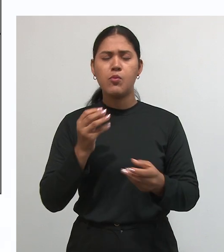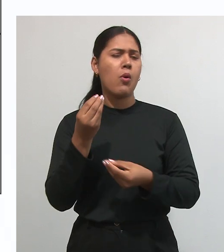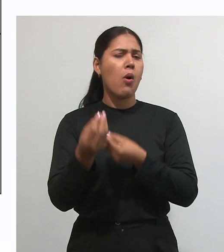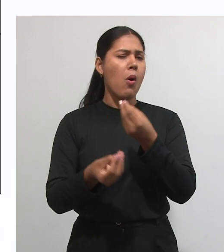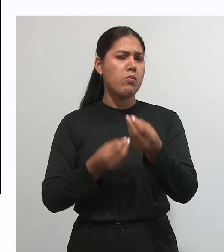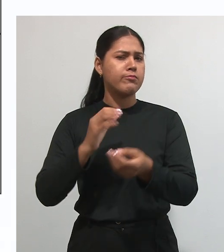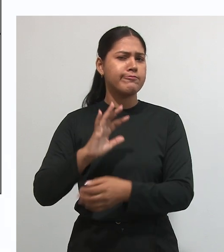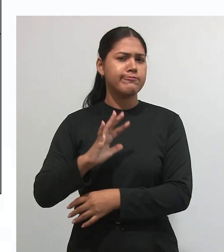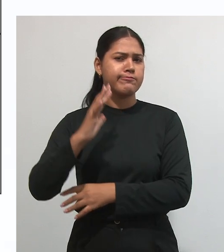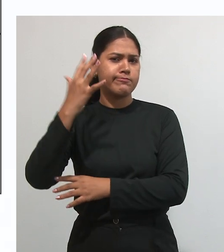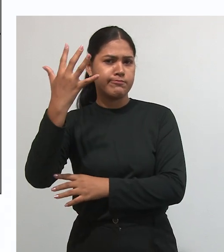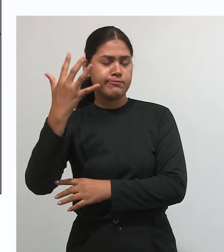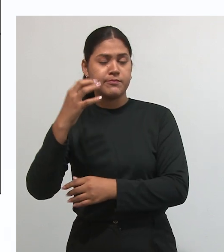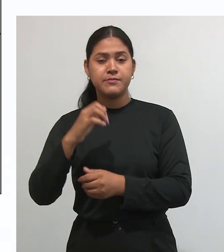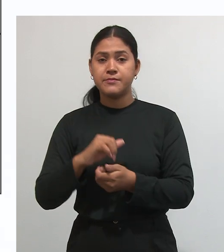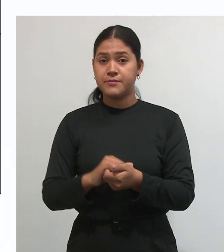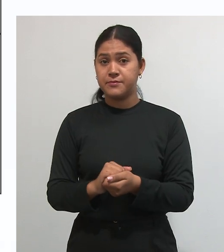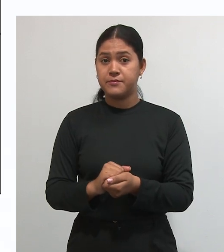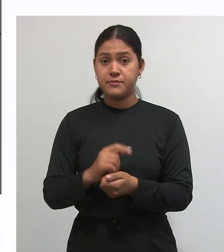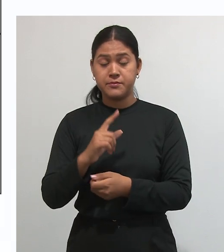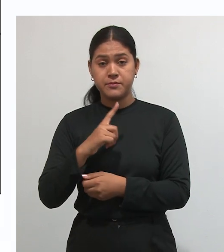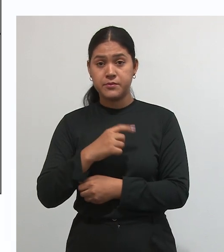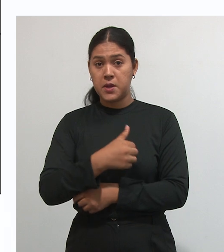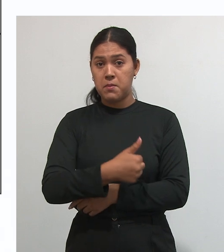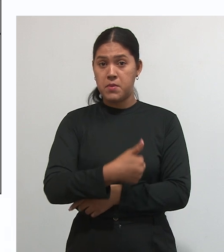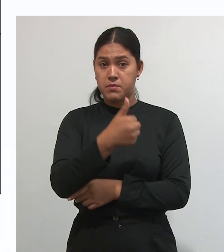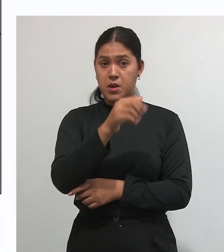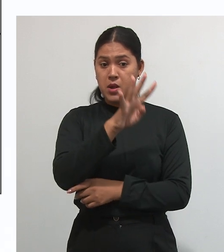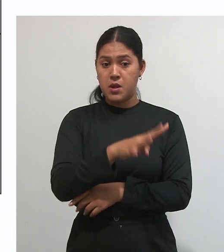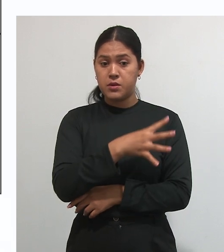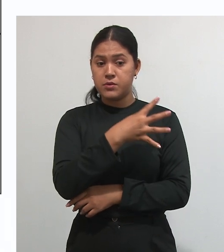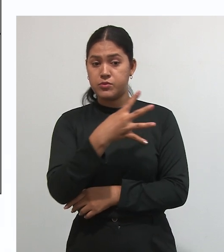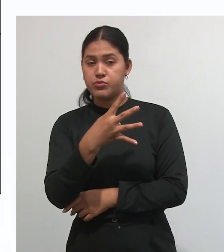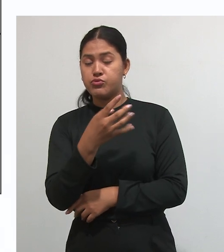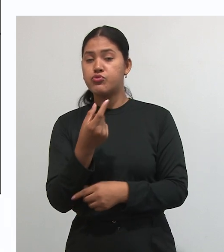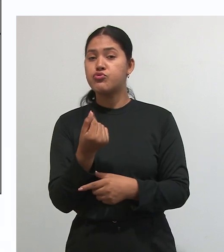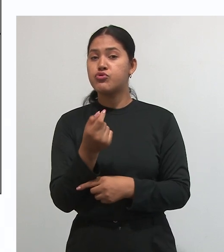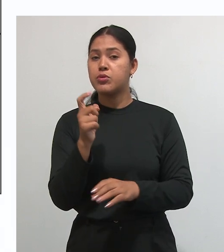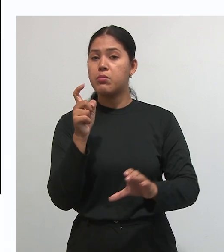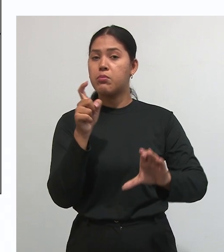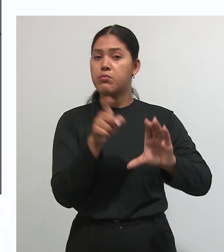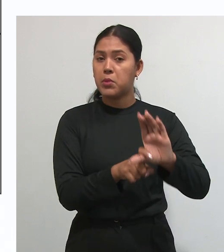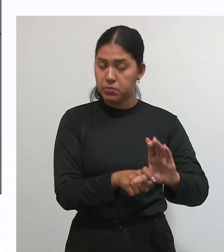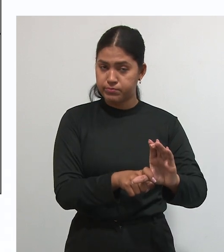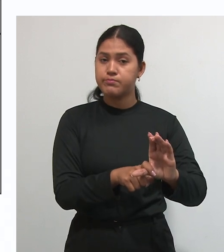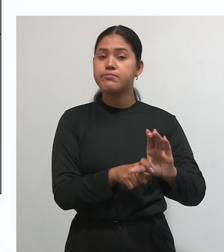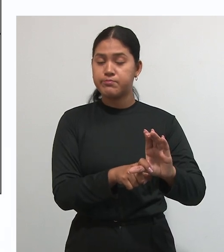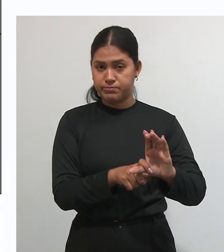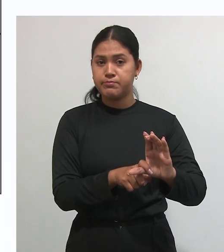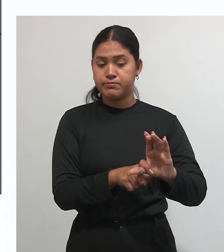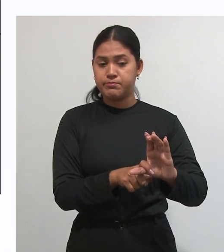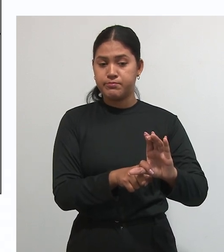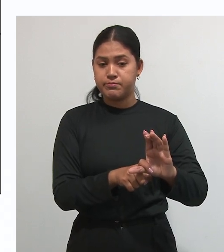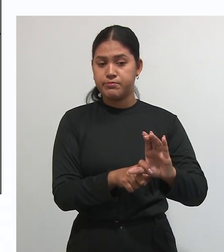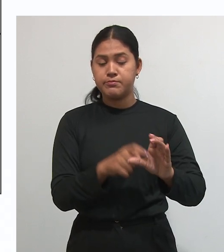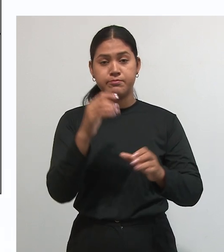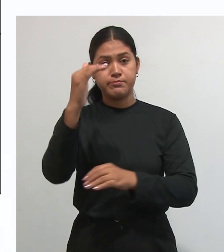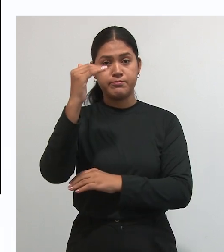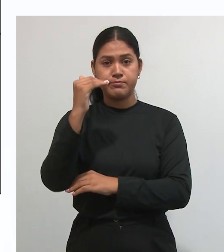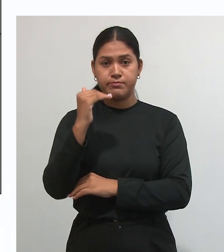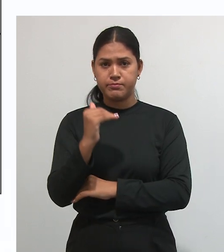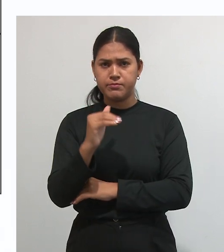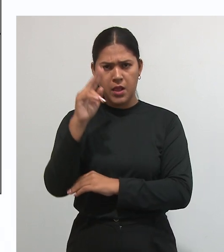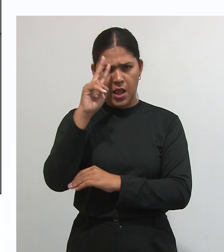mesma coisa. Nesse aqui é apresentado aqui as despesas empenhadas por destinação de recurso, enquanto no outro era